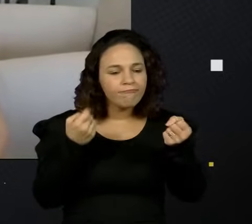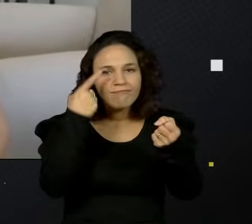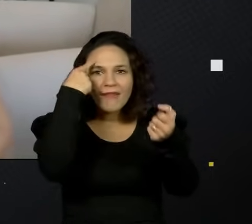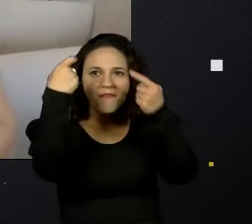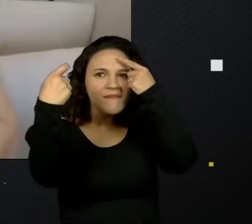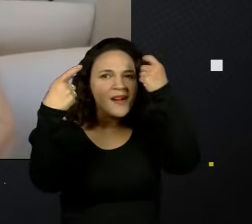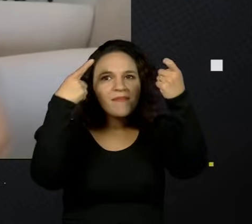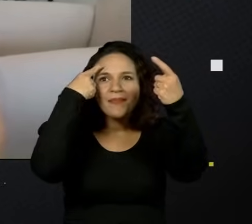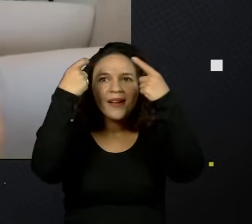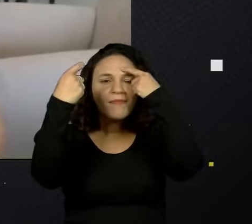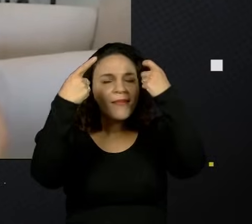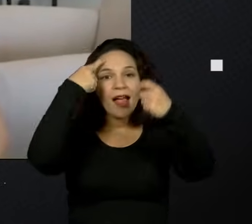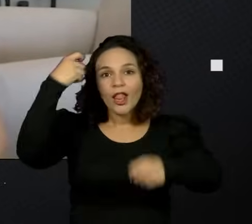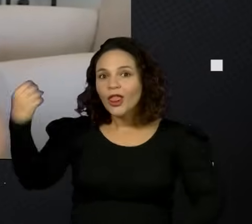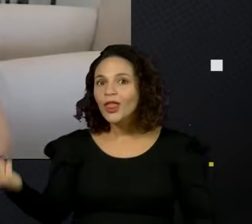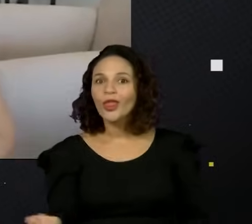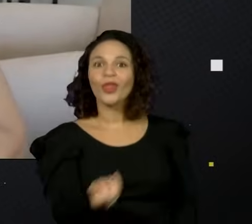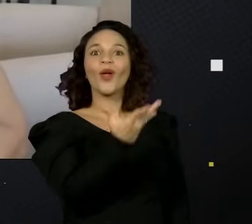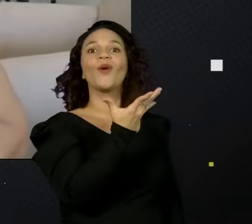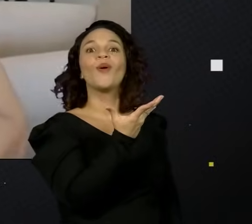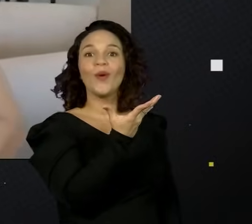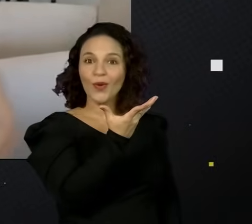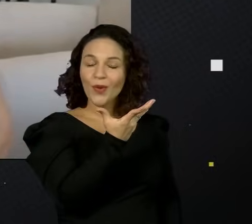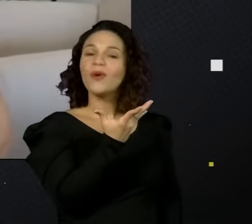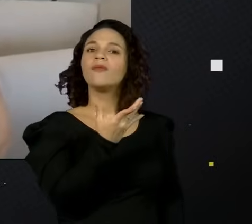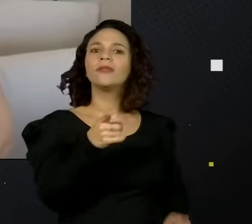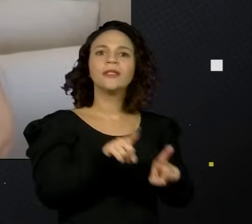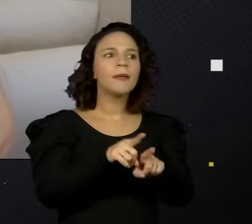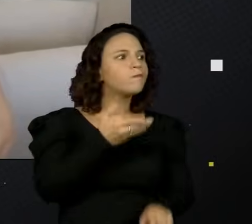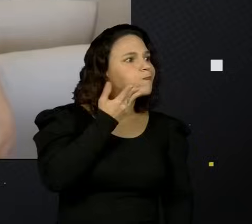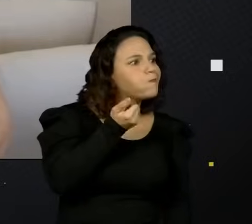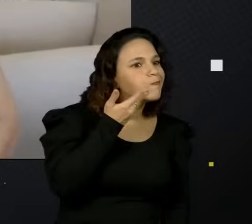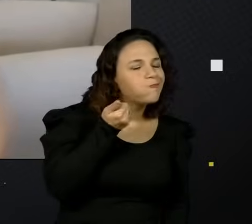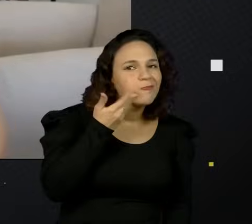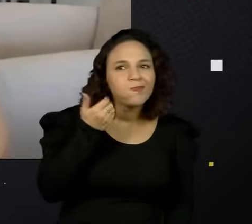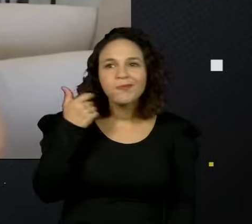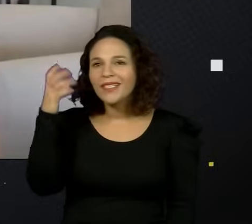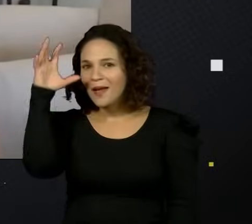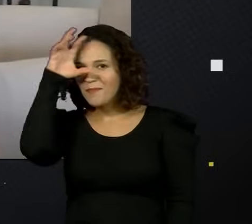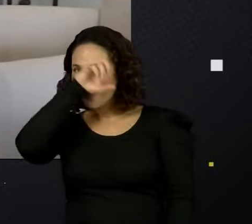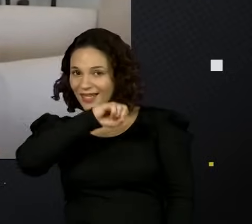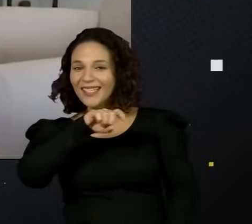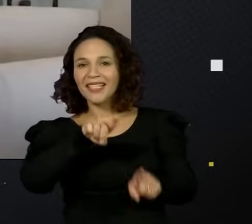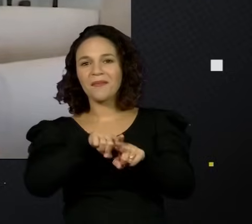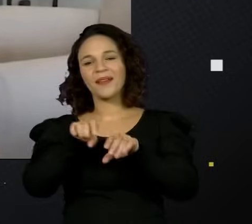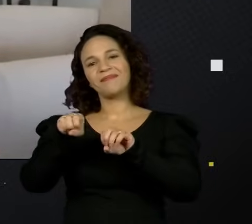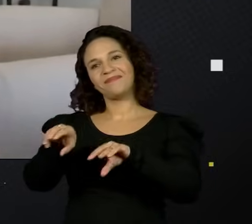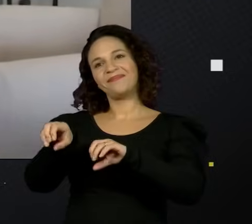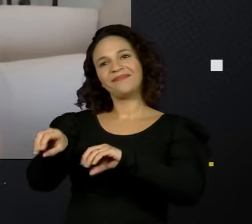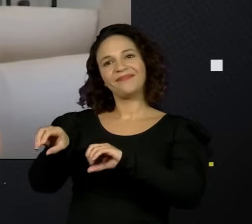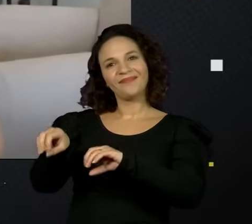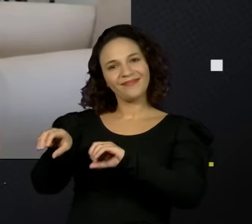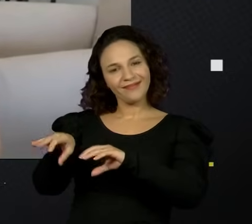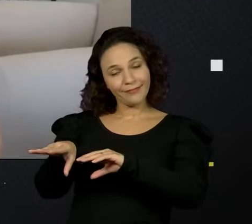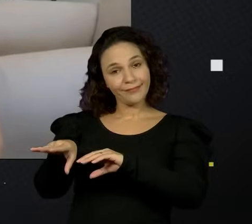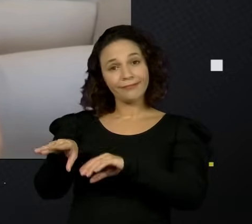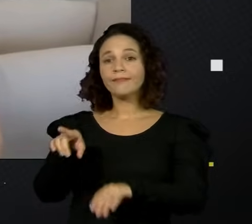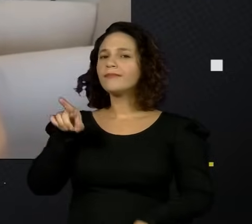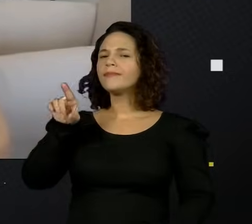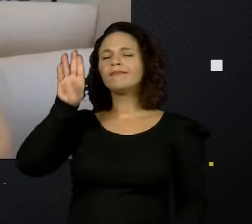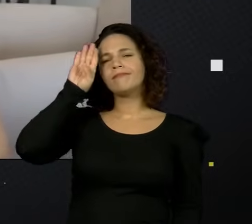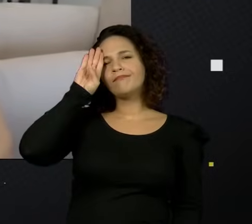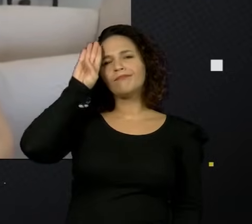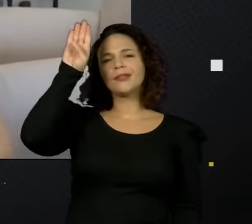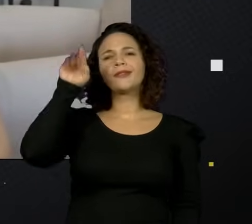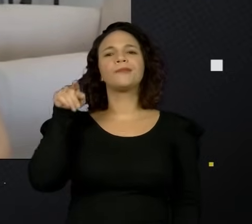criar, de inovar, de aprender e de ensinar. E que você,